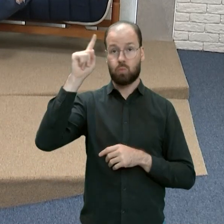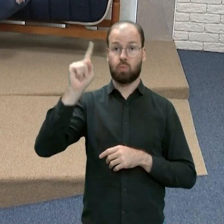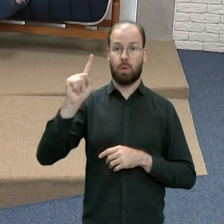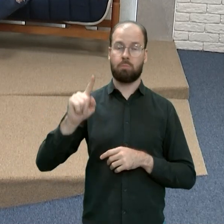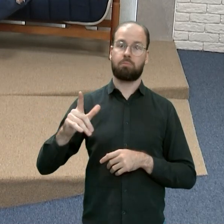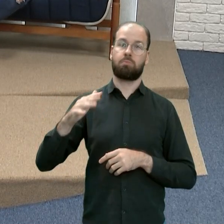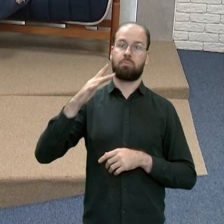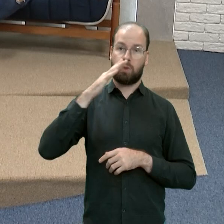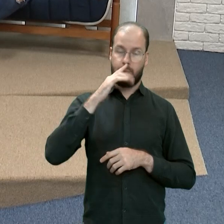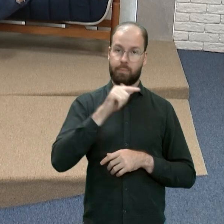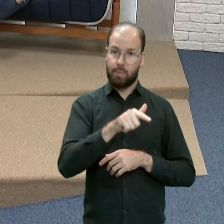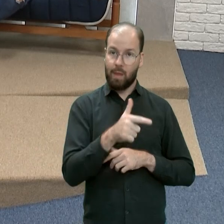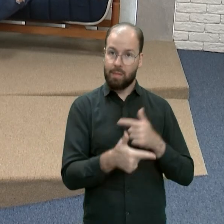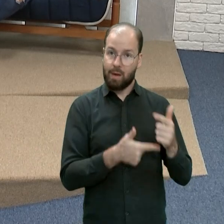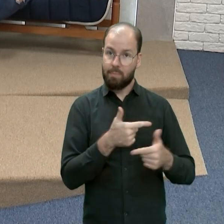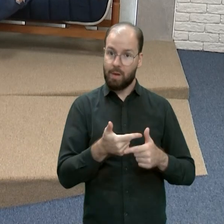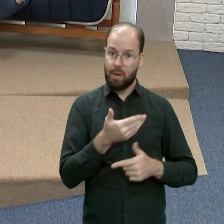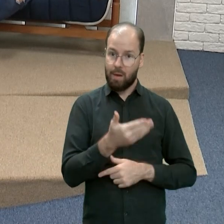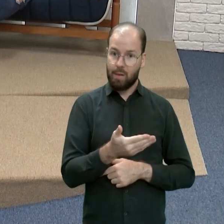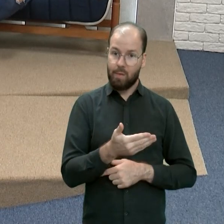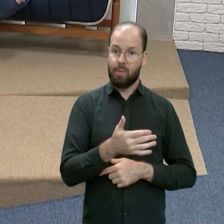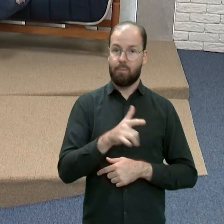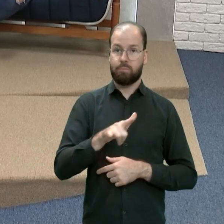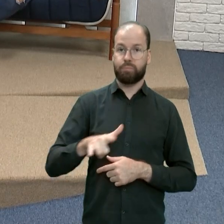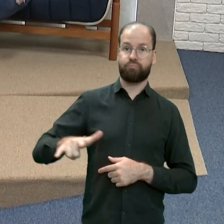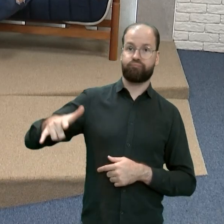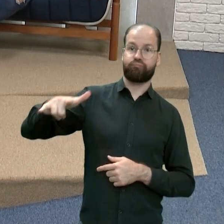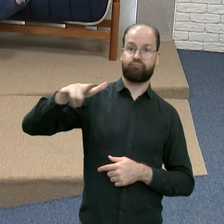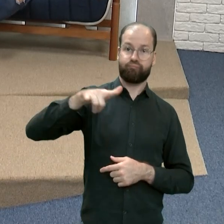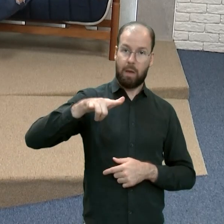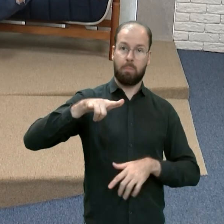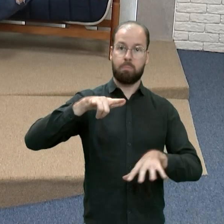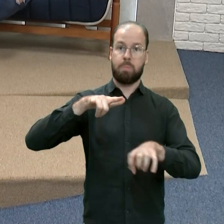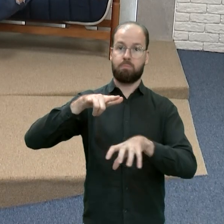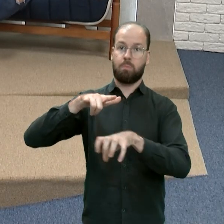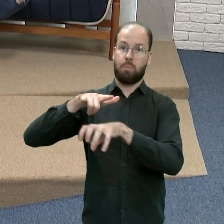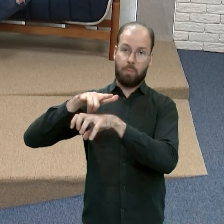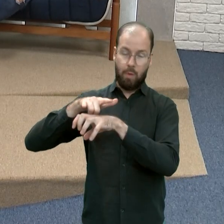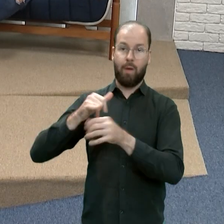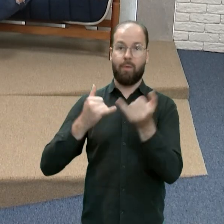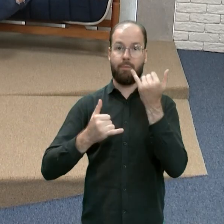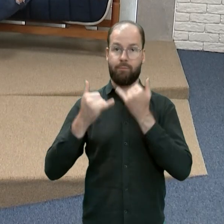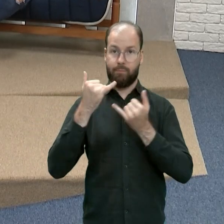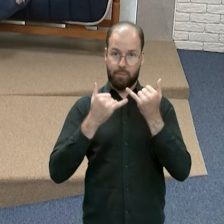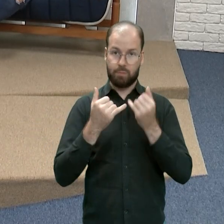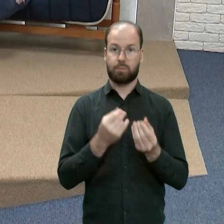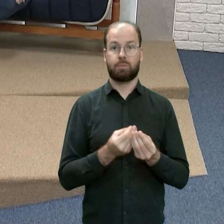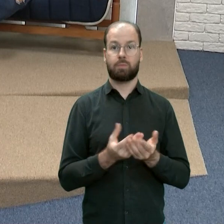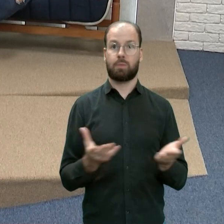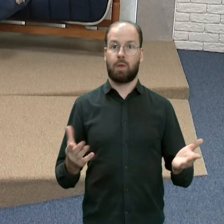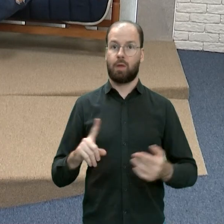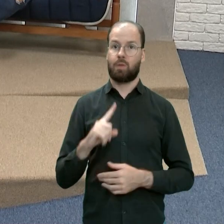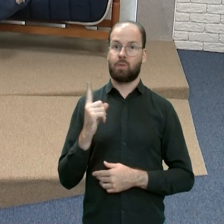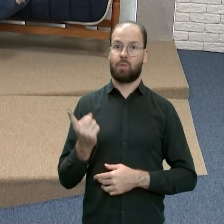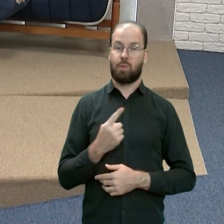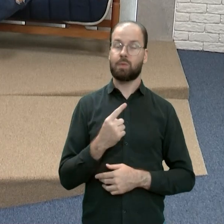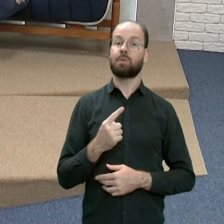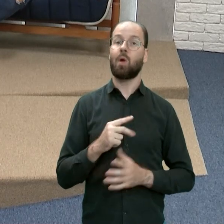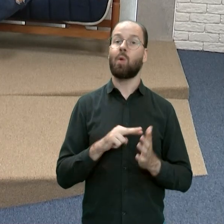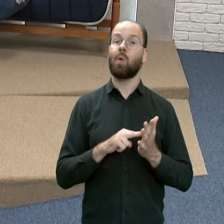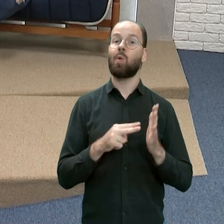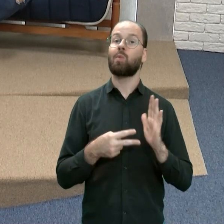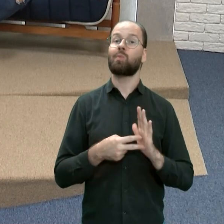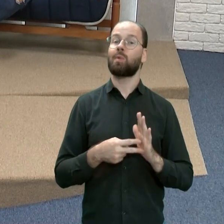chega um trabalho como esse do Laboratório Voador, que capta todas essas informações e entrega para a gente, no sentido de